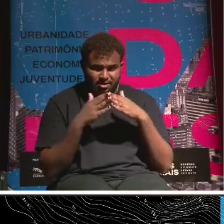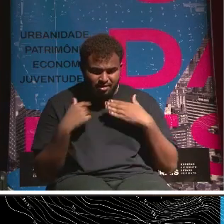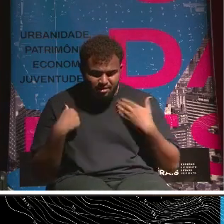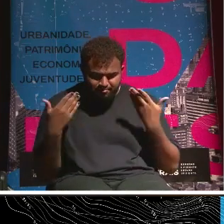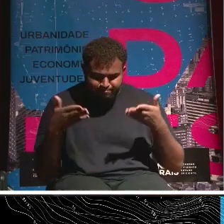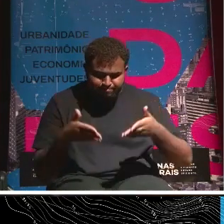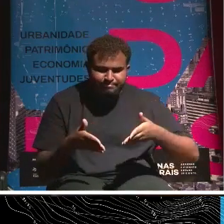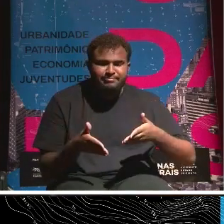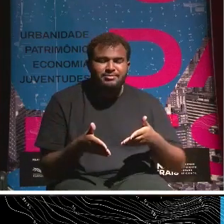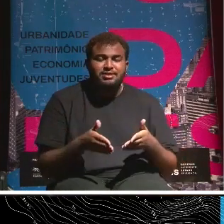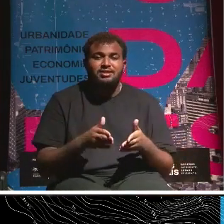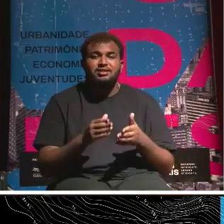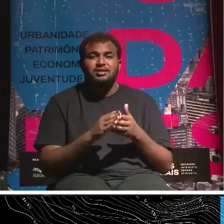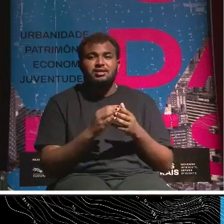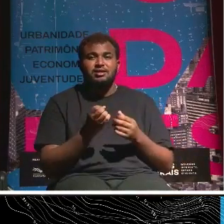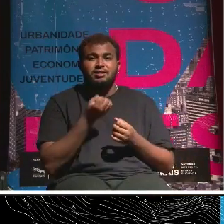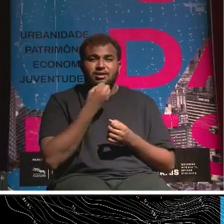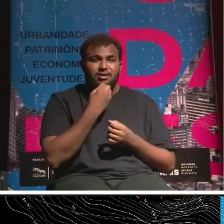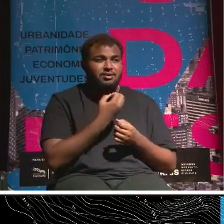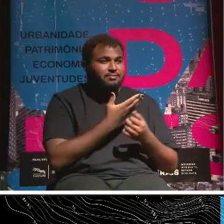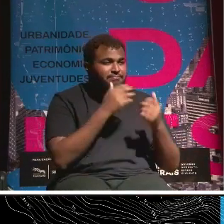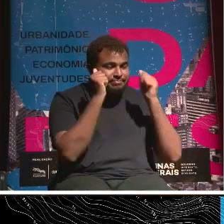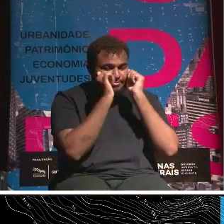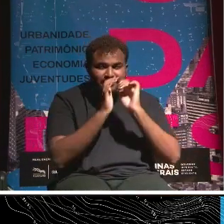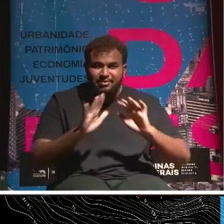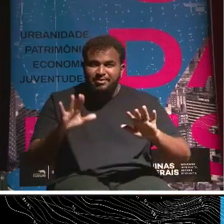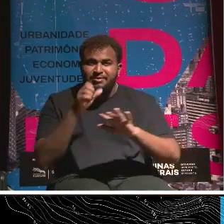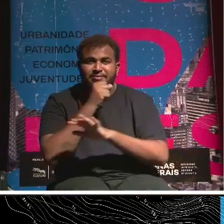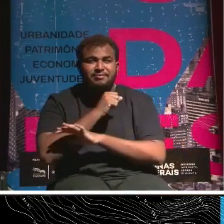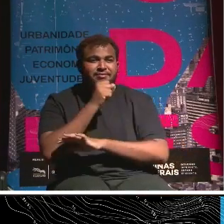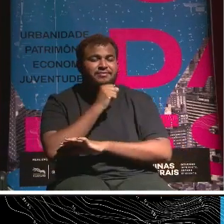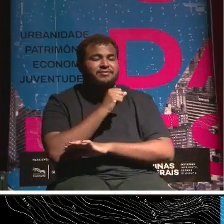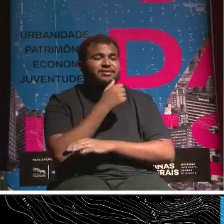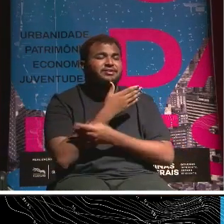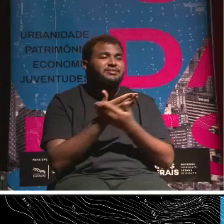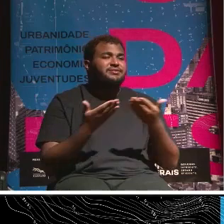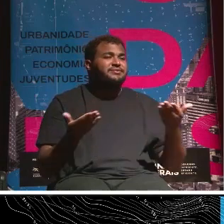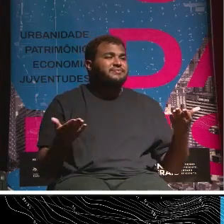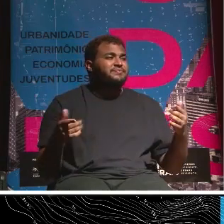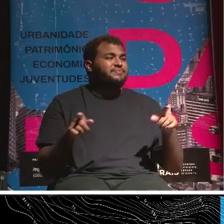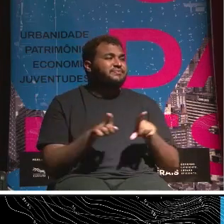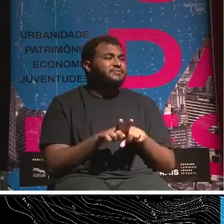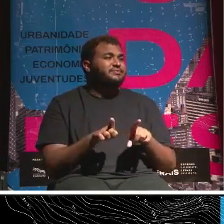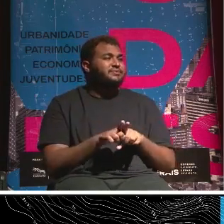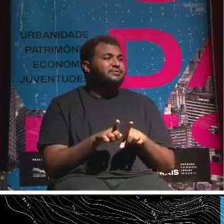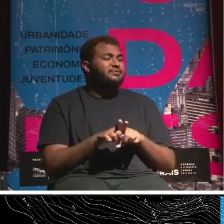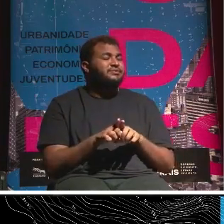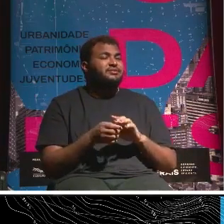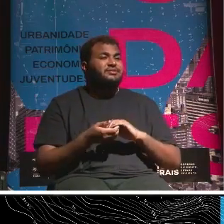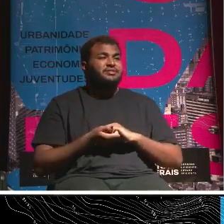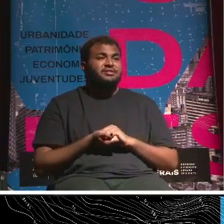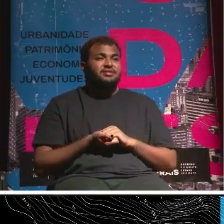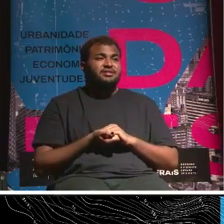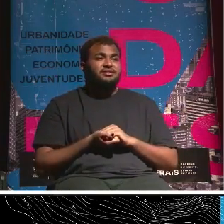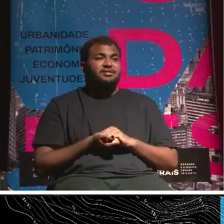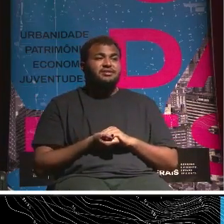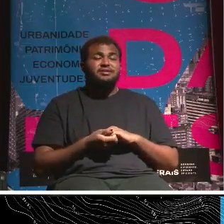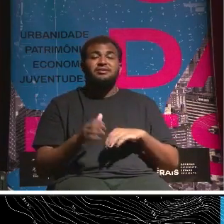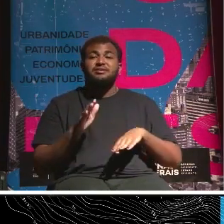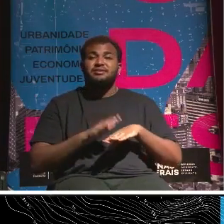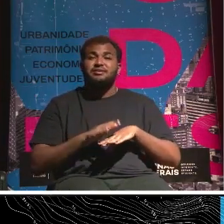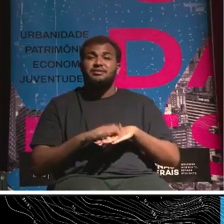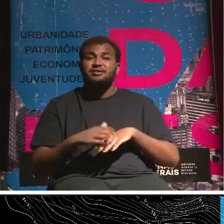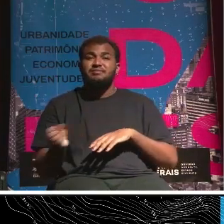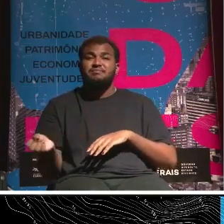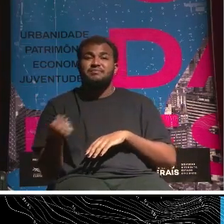chegar. A bênção aos mais velhos, aos meus contemporâneos, que dividem comigo essa geração, e os mais novos,